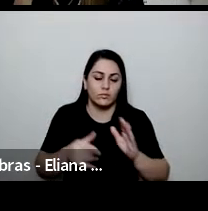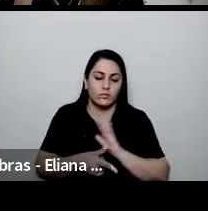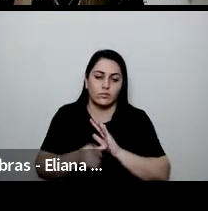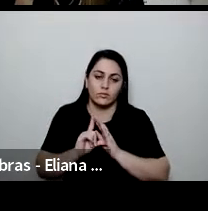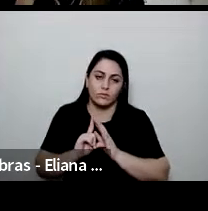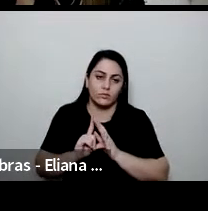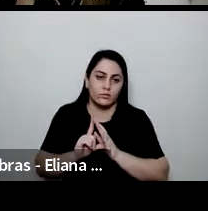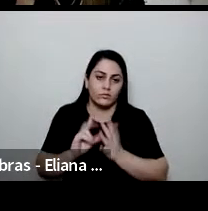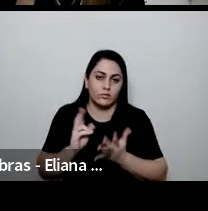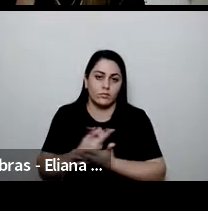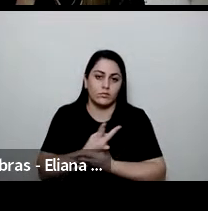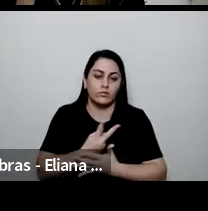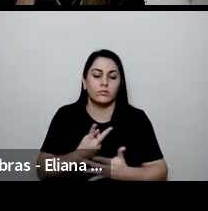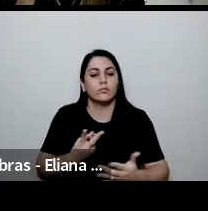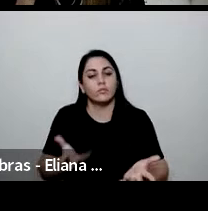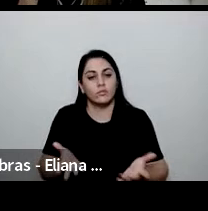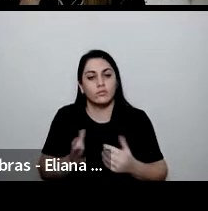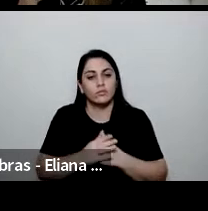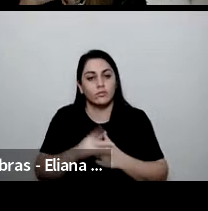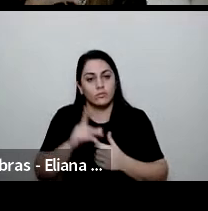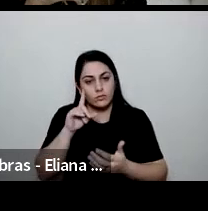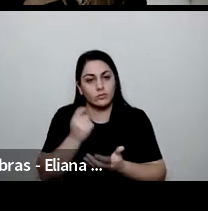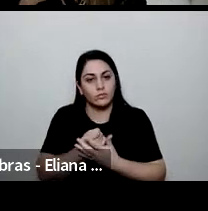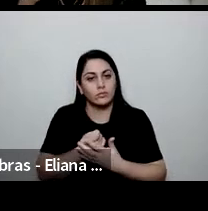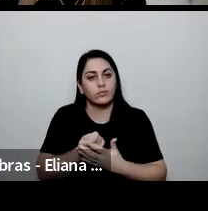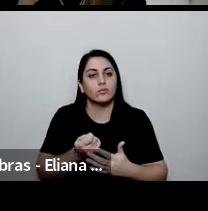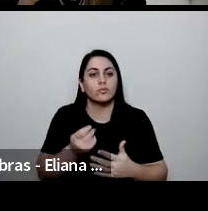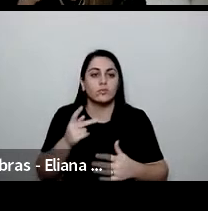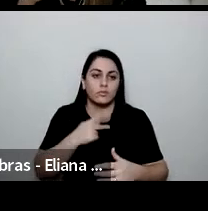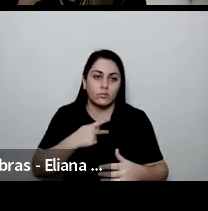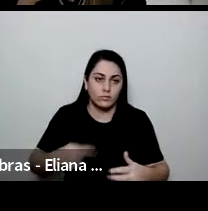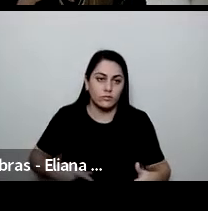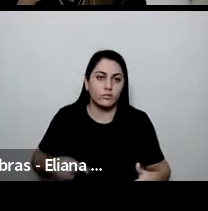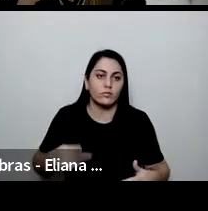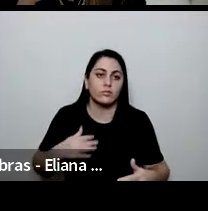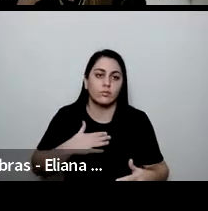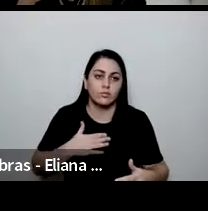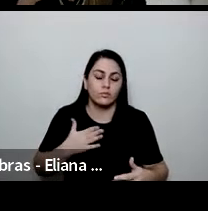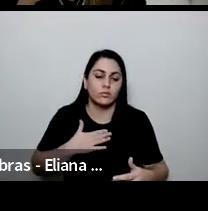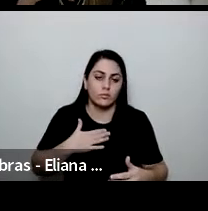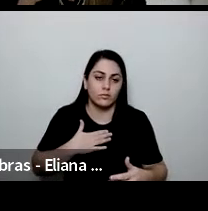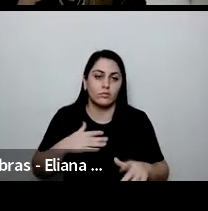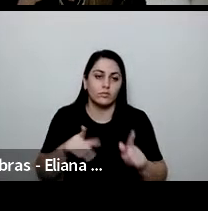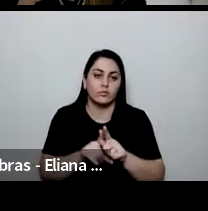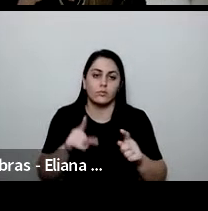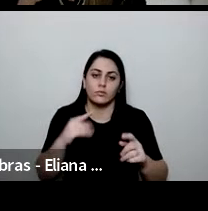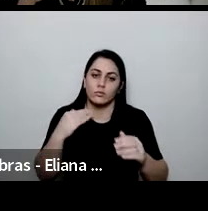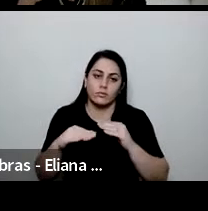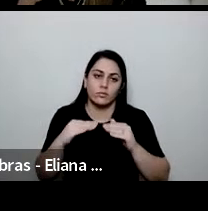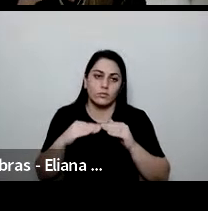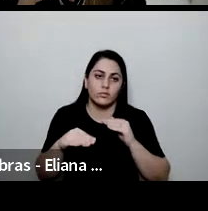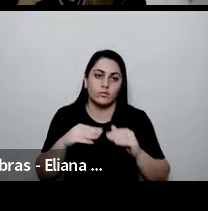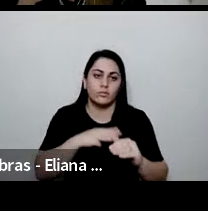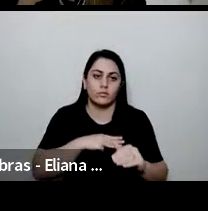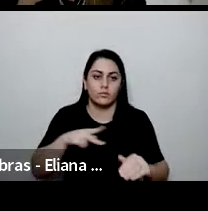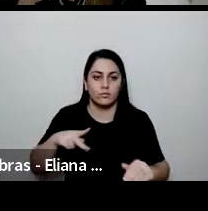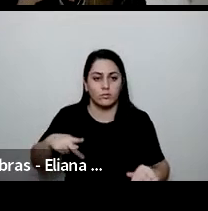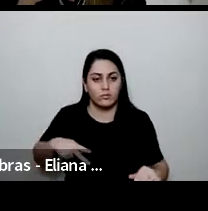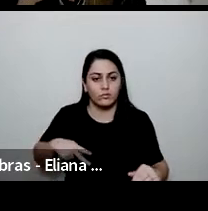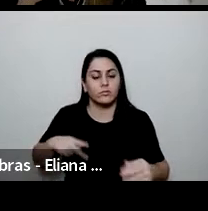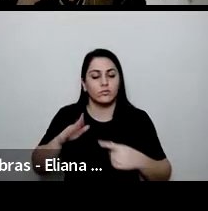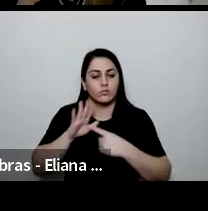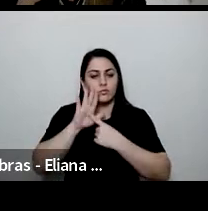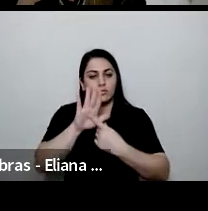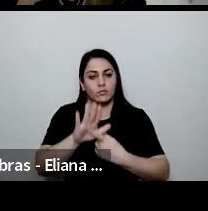antecipada senhor presidente e nobres pares é e dissonância com o parecer ministerial na